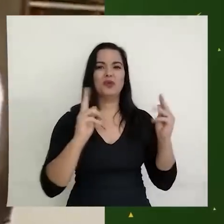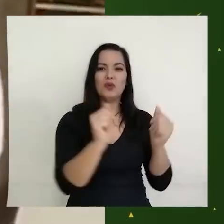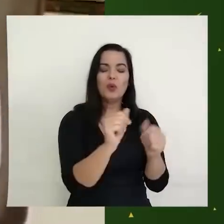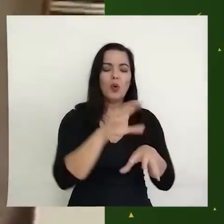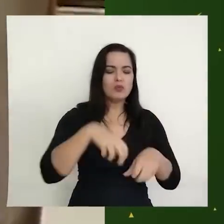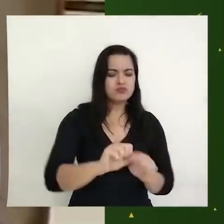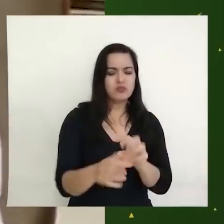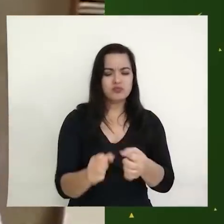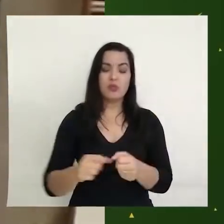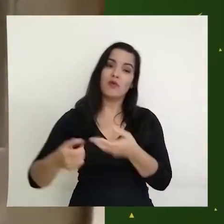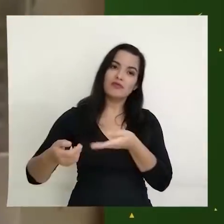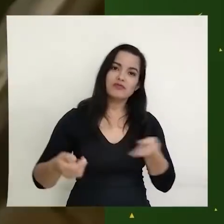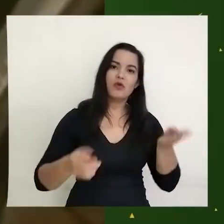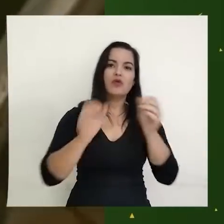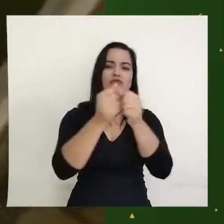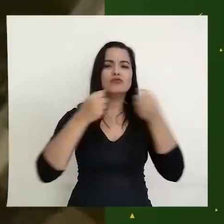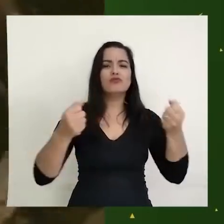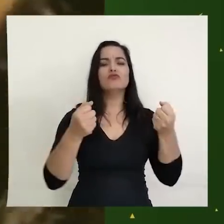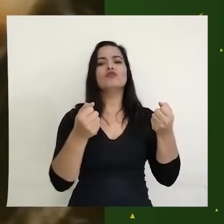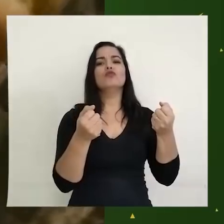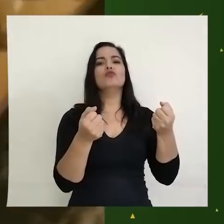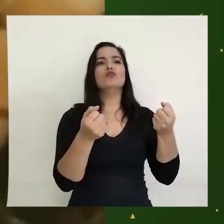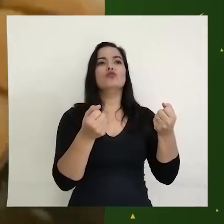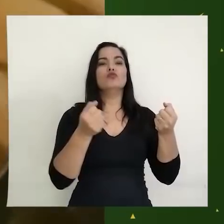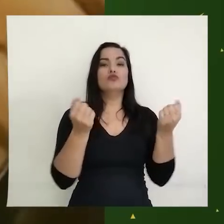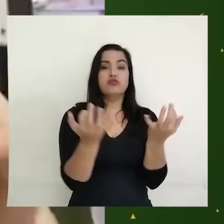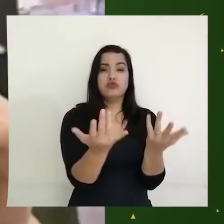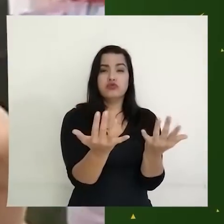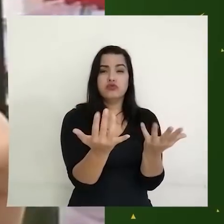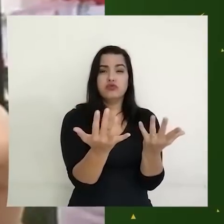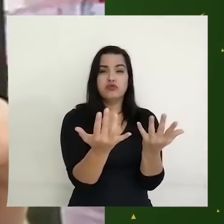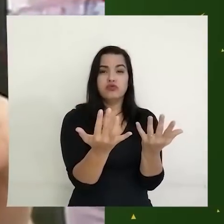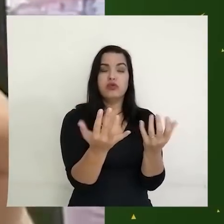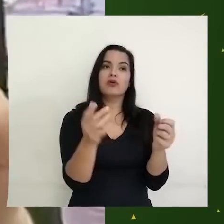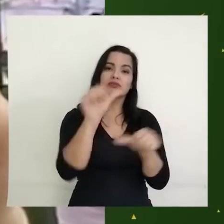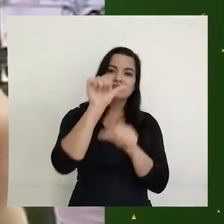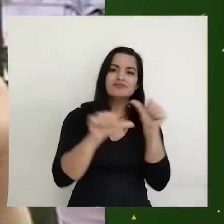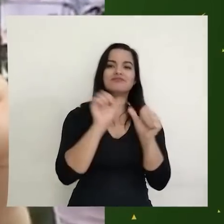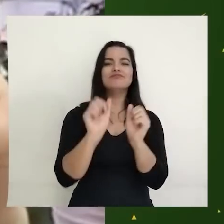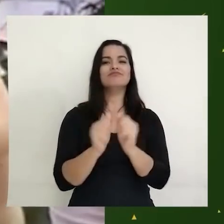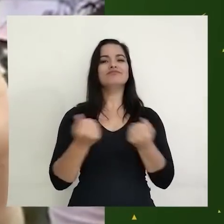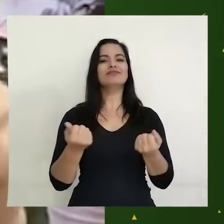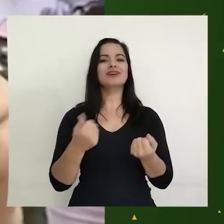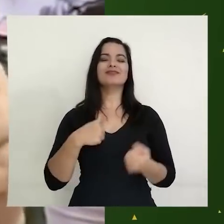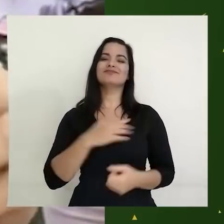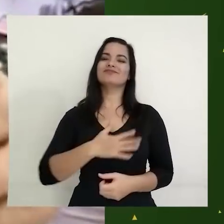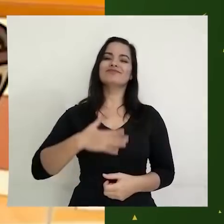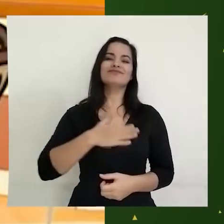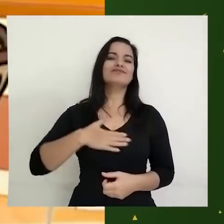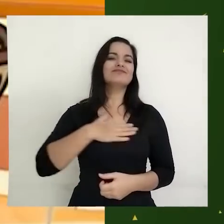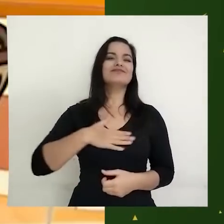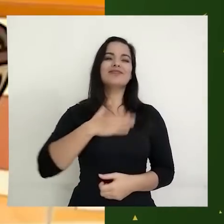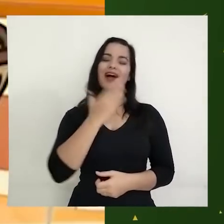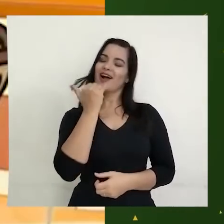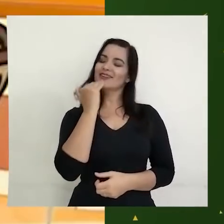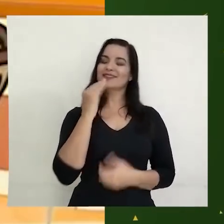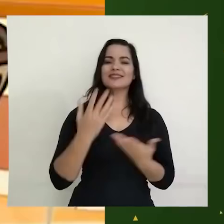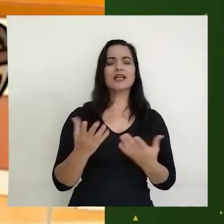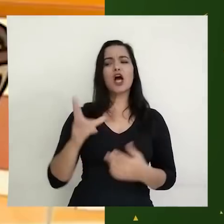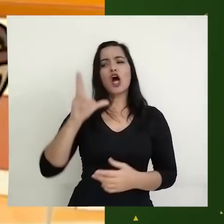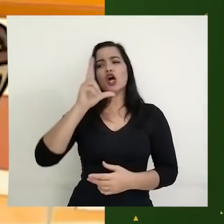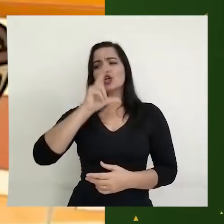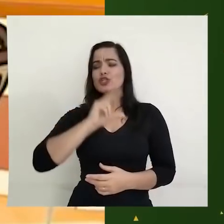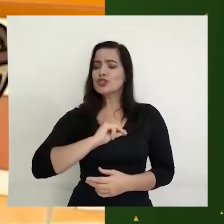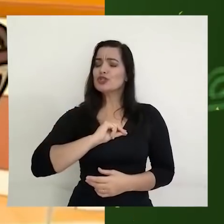forno para o aquecimento e se transformou em pão, o meu querido alimento. Nossa, Kika,